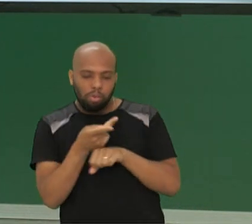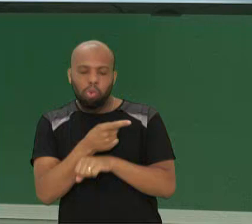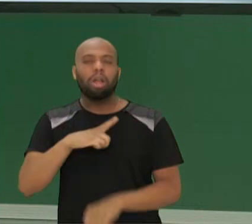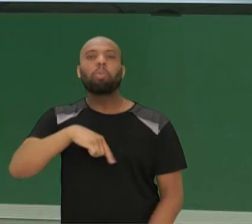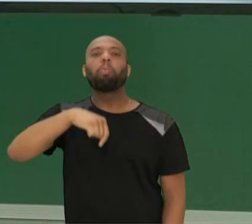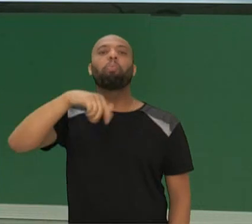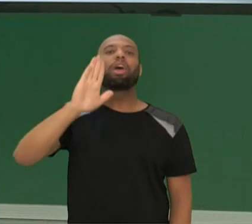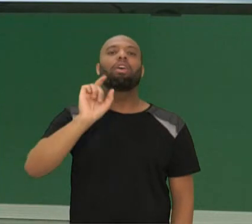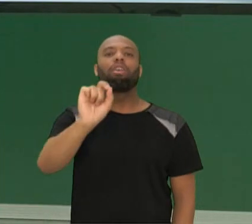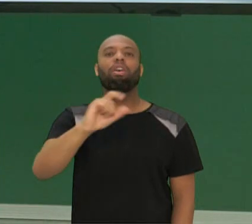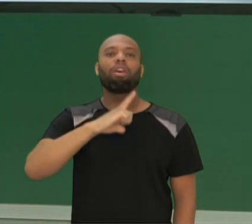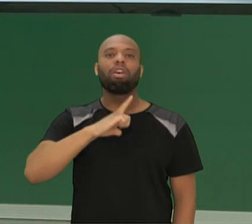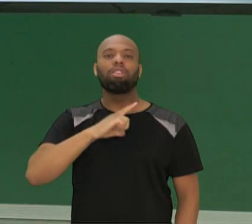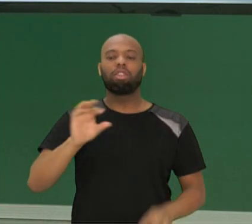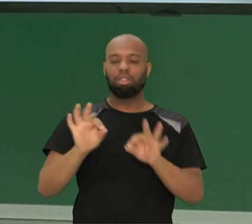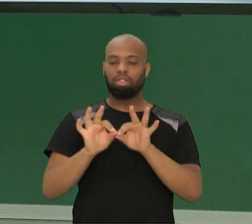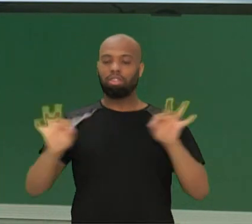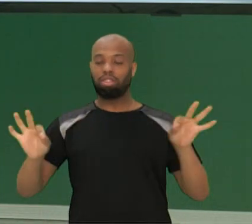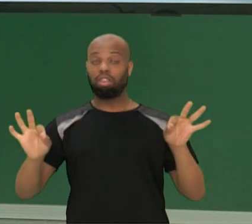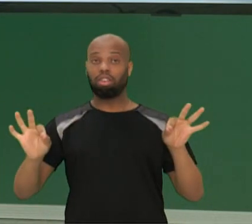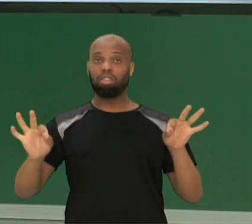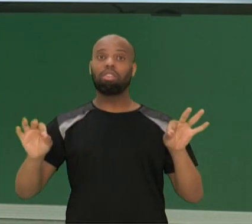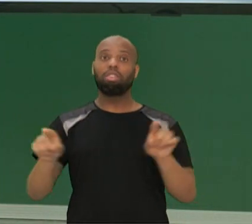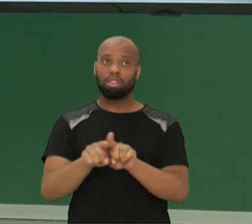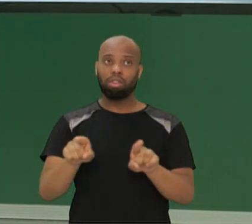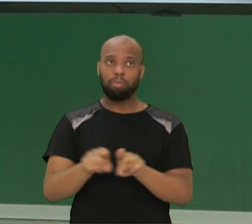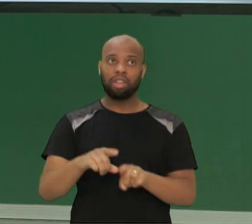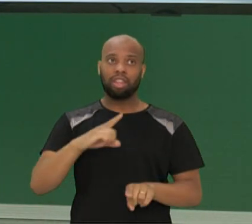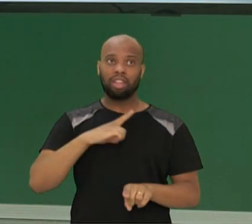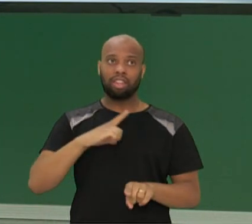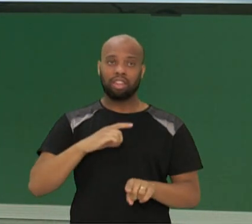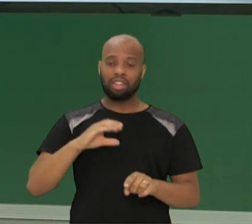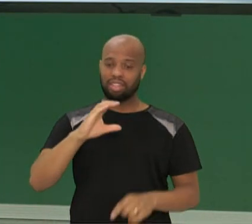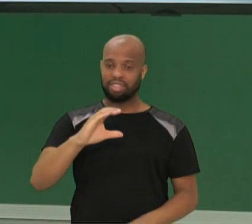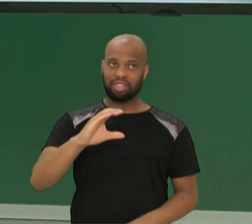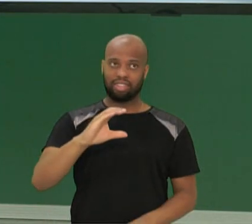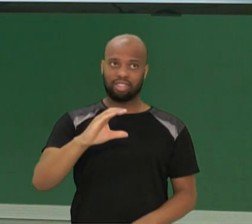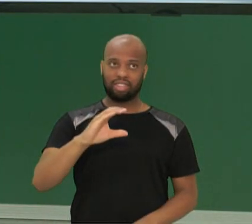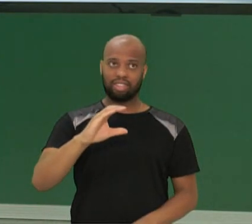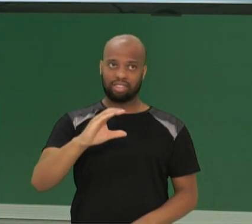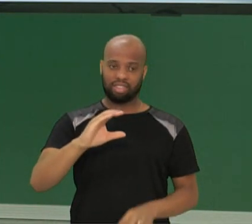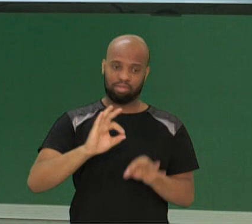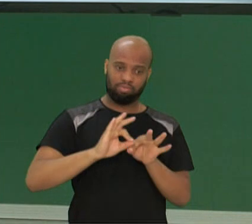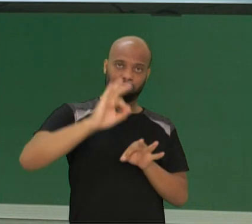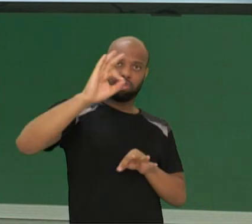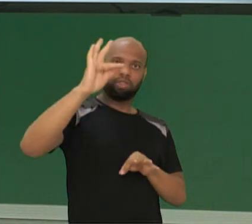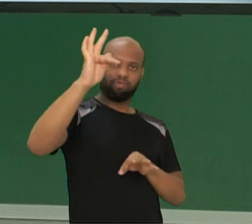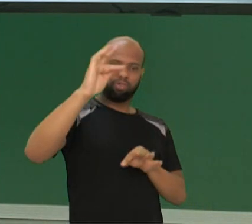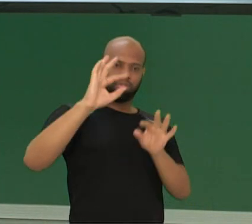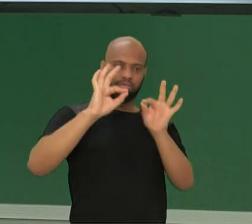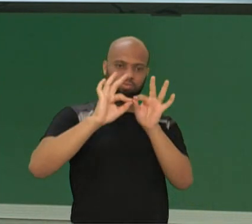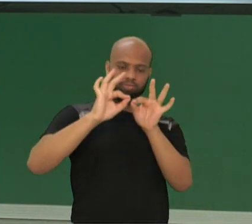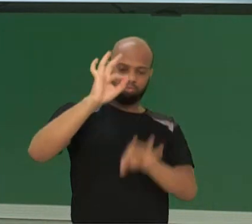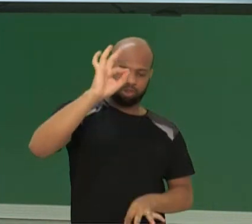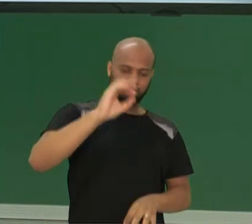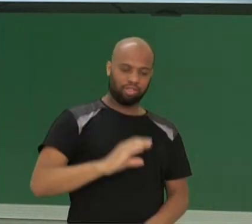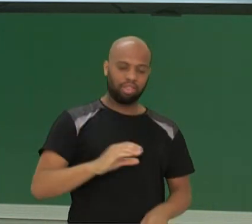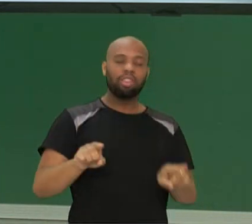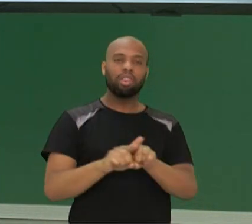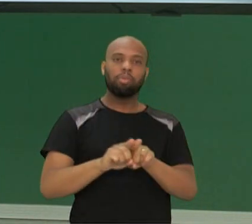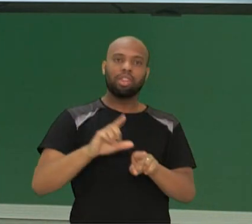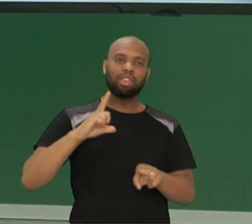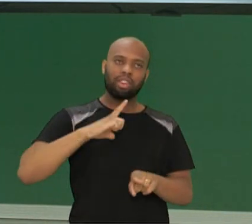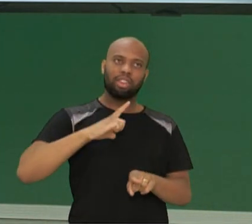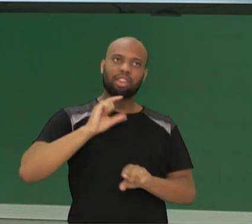Temos a distância do centro até os focos, que é o C, e temos a distância do centro até os vértices.